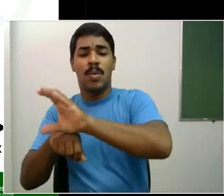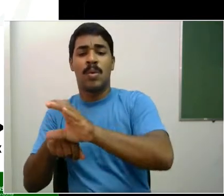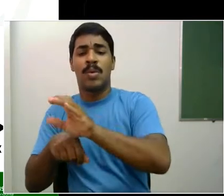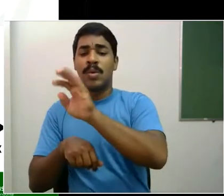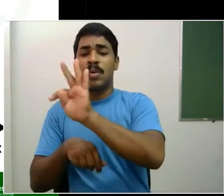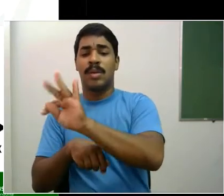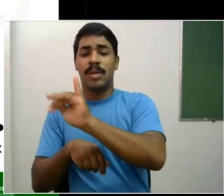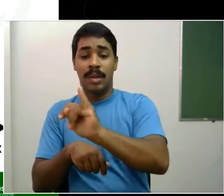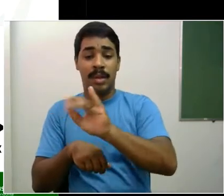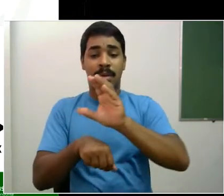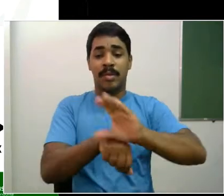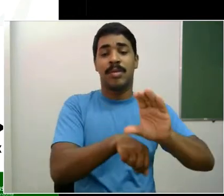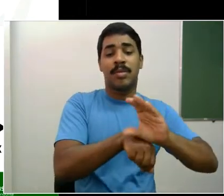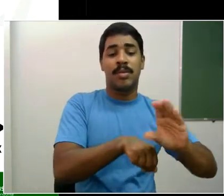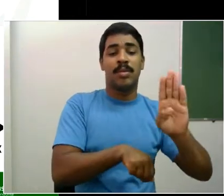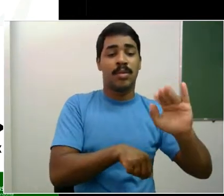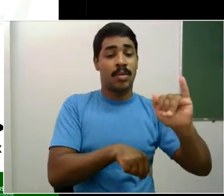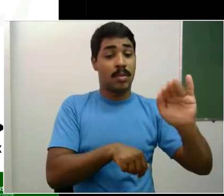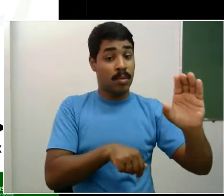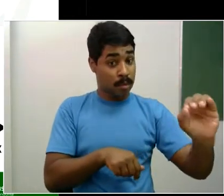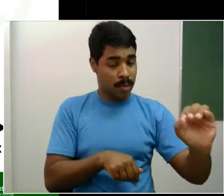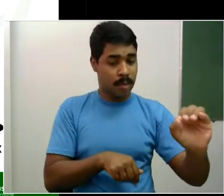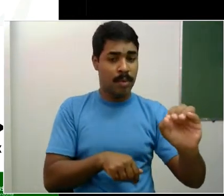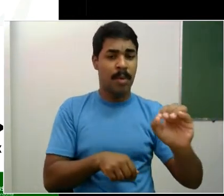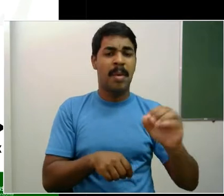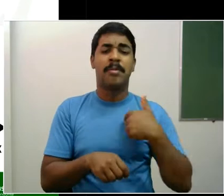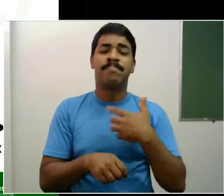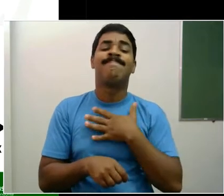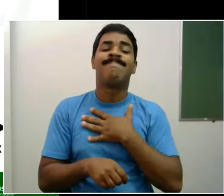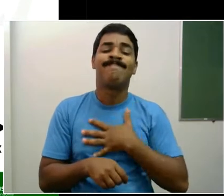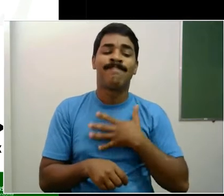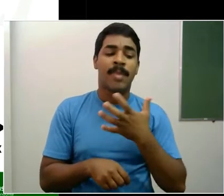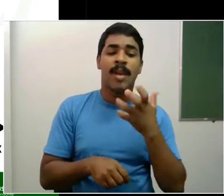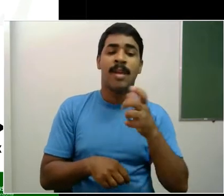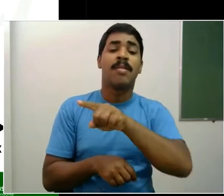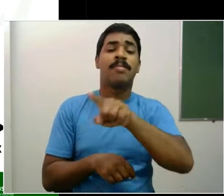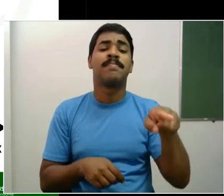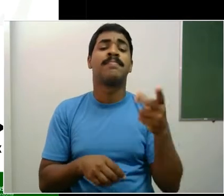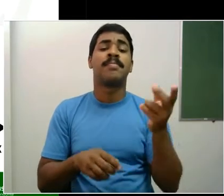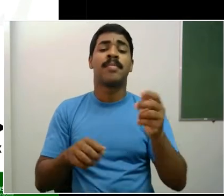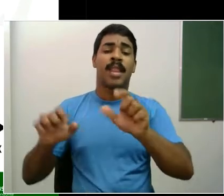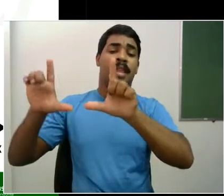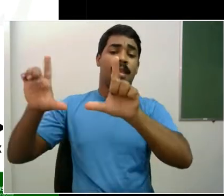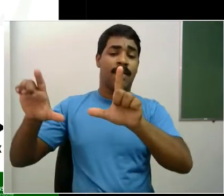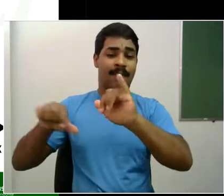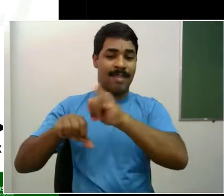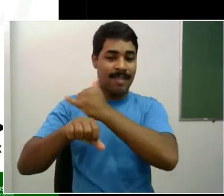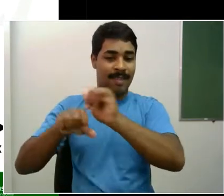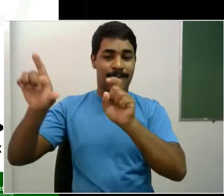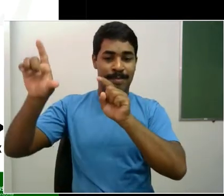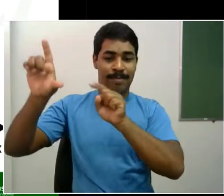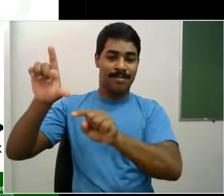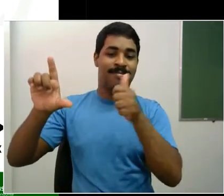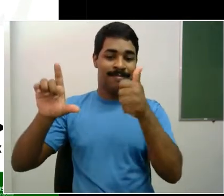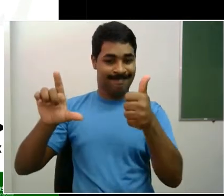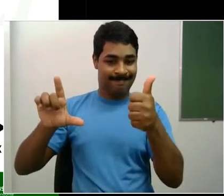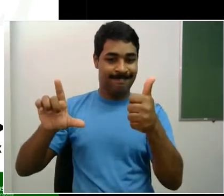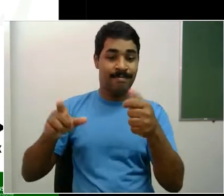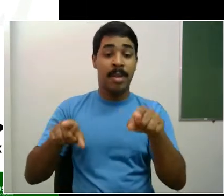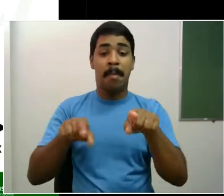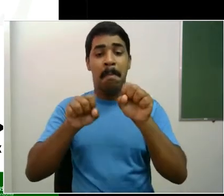dêem um like no vídeo aí, também compartilhe com os seus pares de sala, né? Também